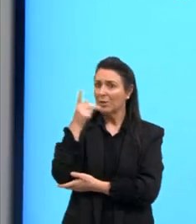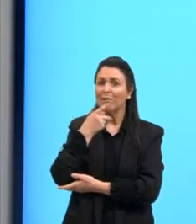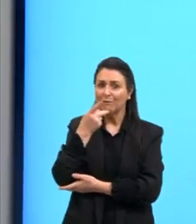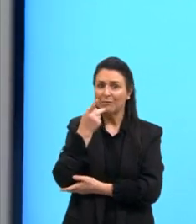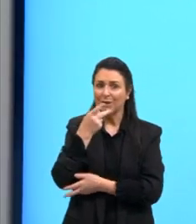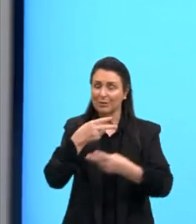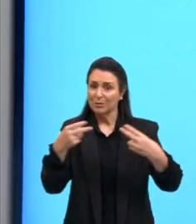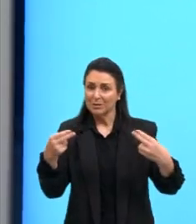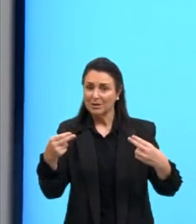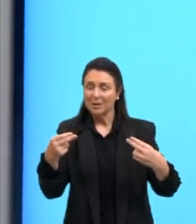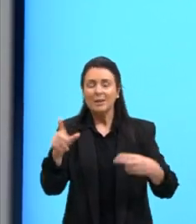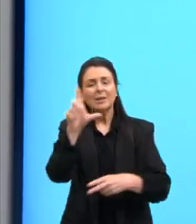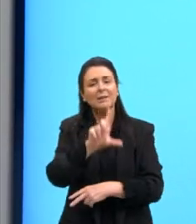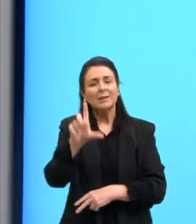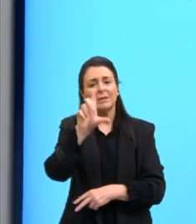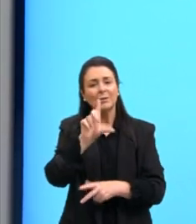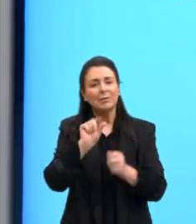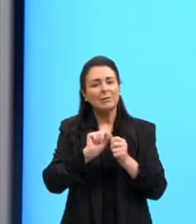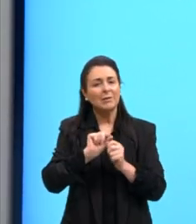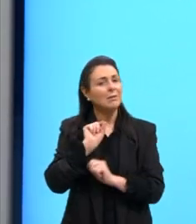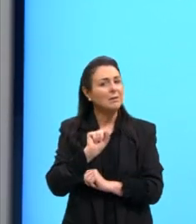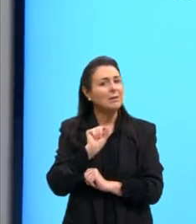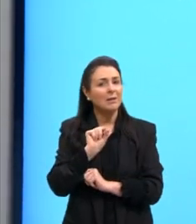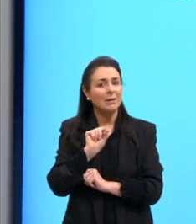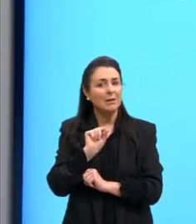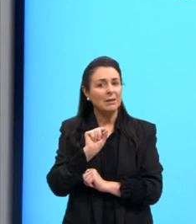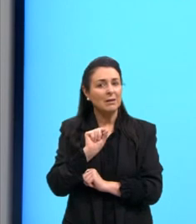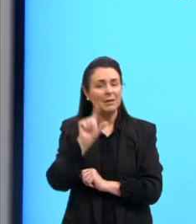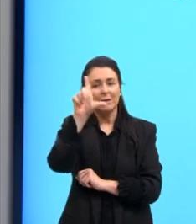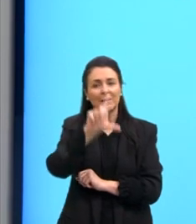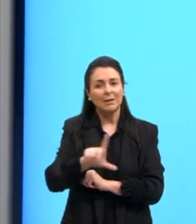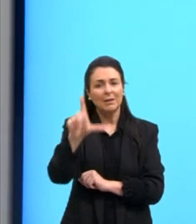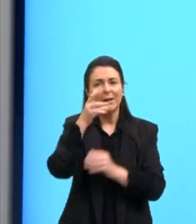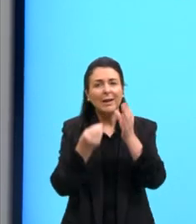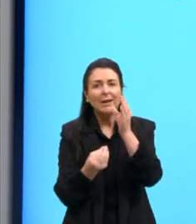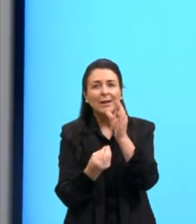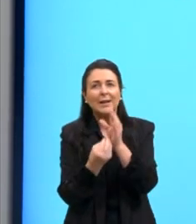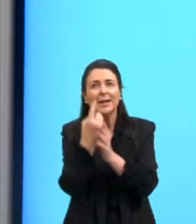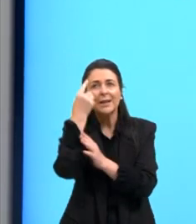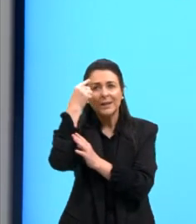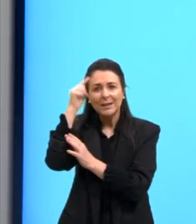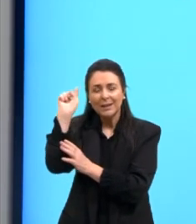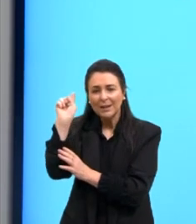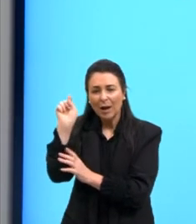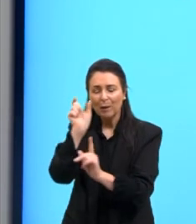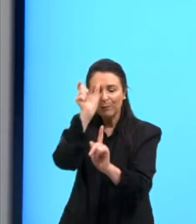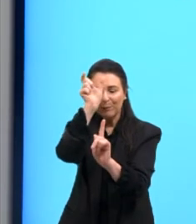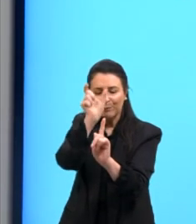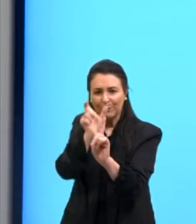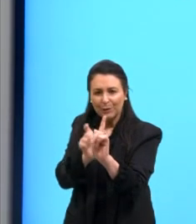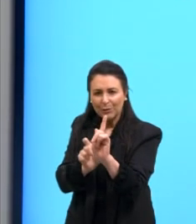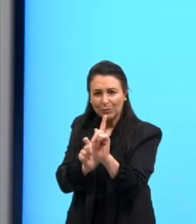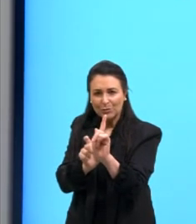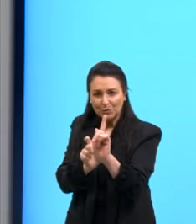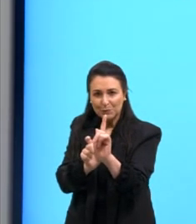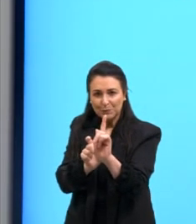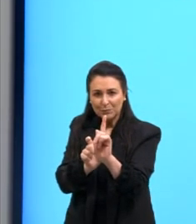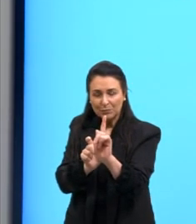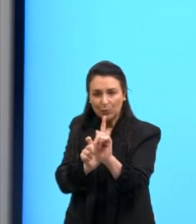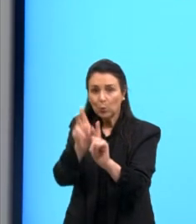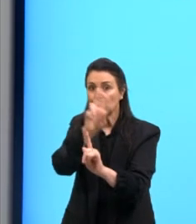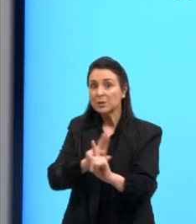sabe o que que a literatura faz que eu acho muito bacana a literatura ela cria personagens atrás de um contexto histórico